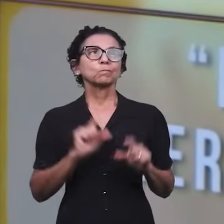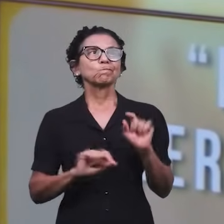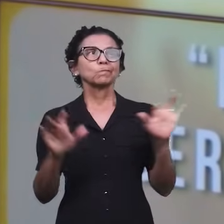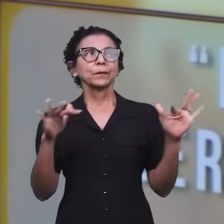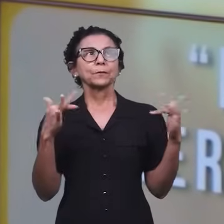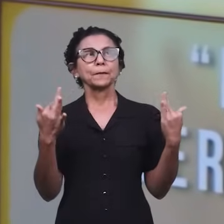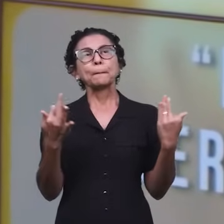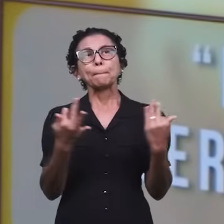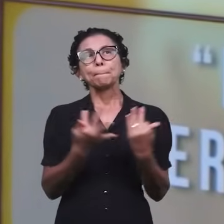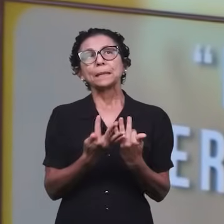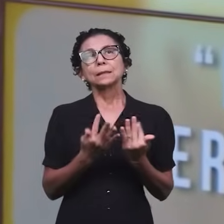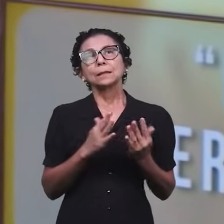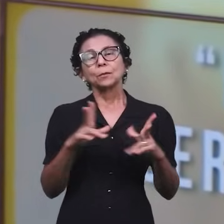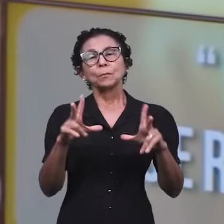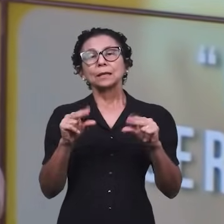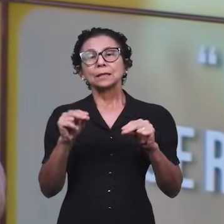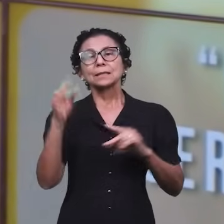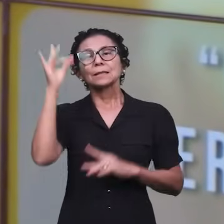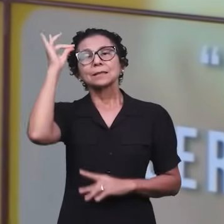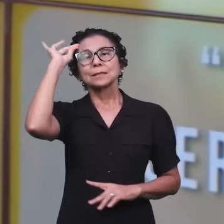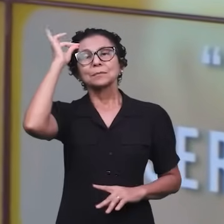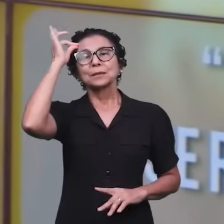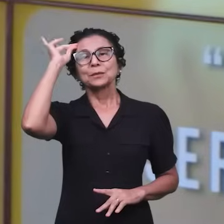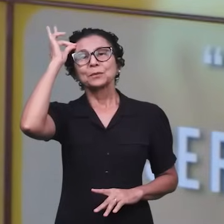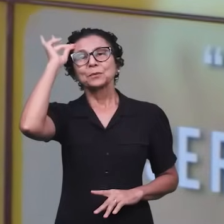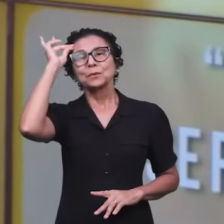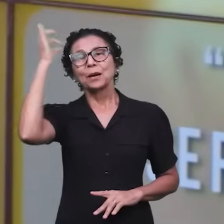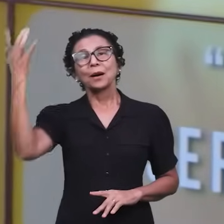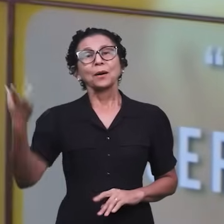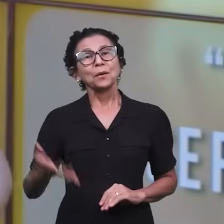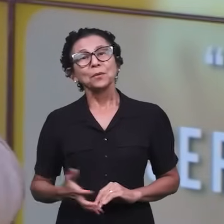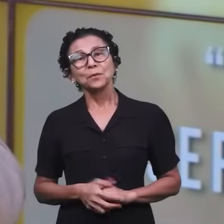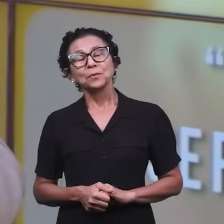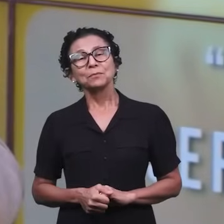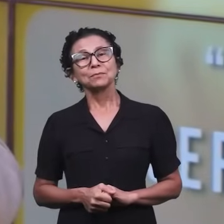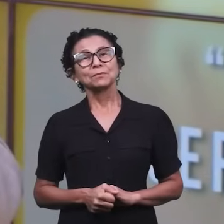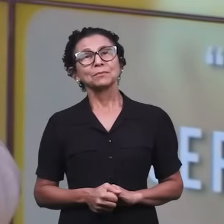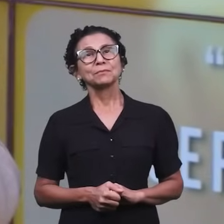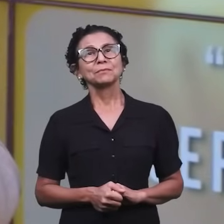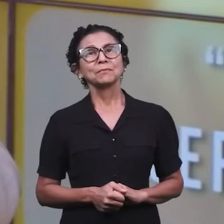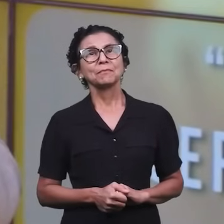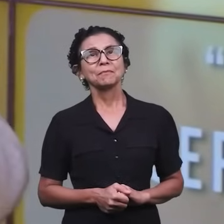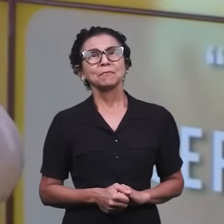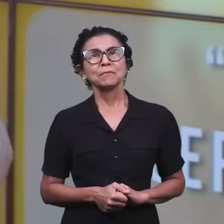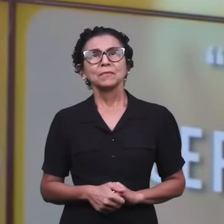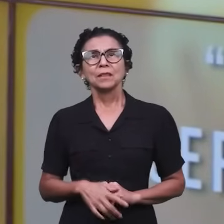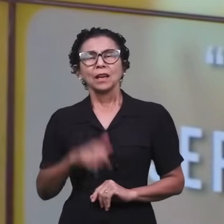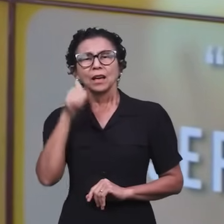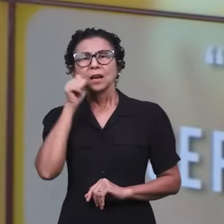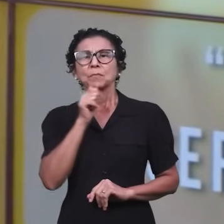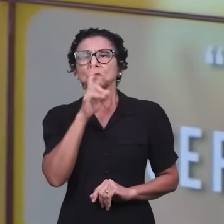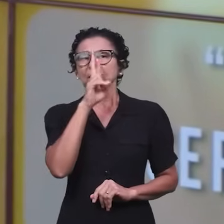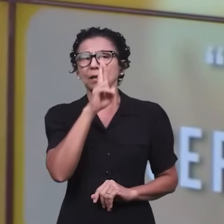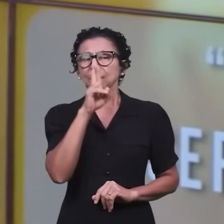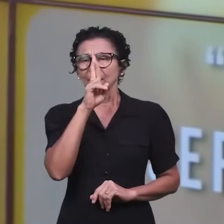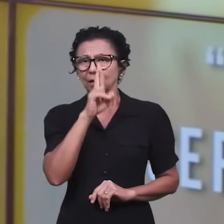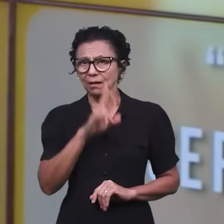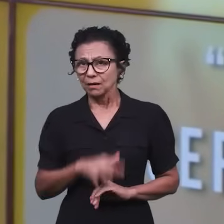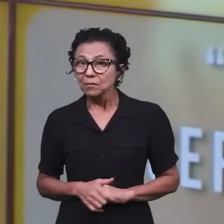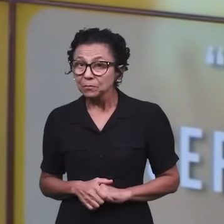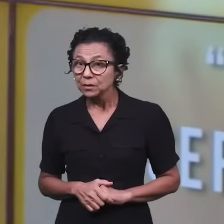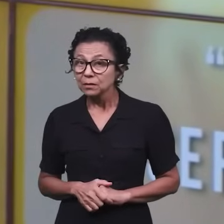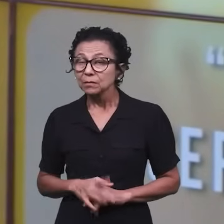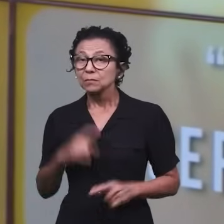tantas preocupações. Quando a gente lê Raabe, ela parou de se preocupar com tudo. A dedicação dela agora era o seguinte, era